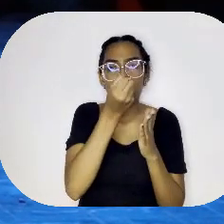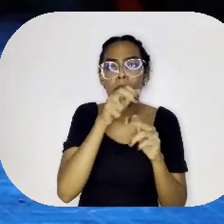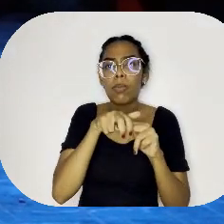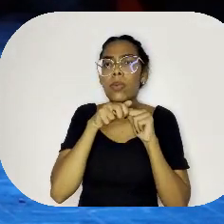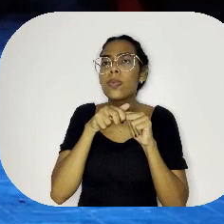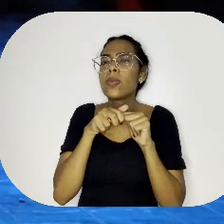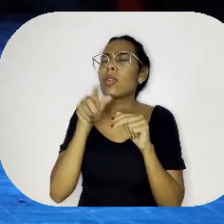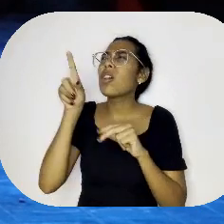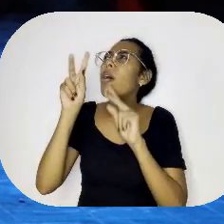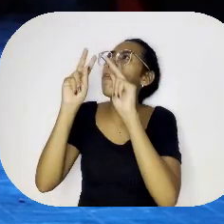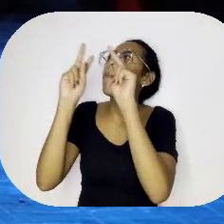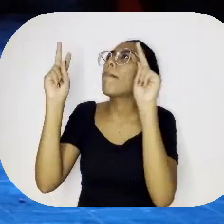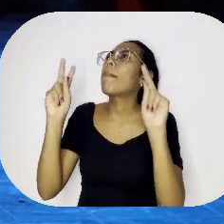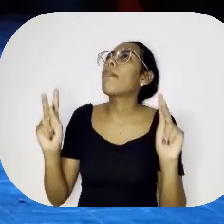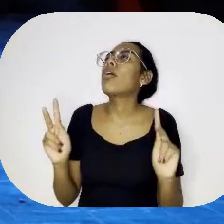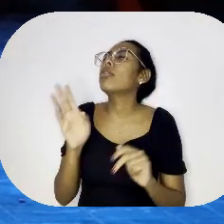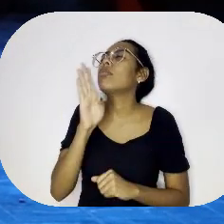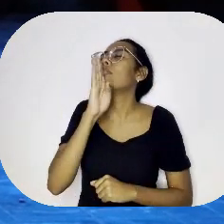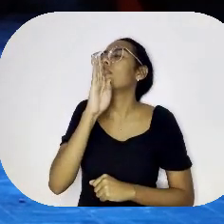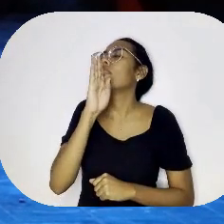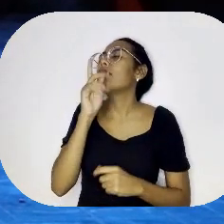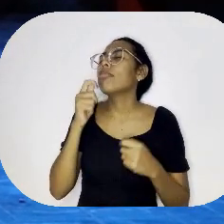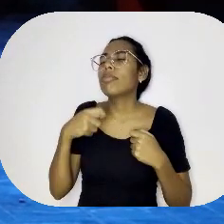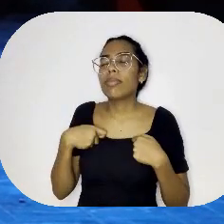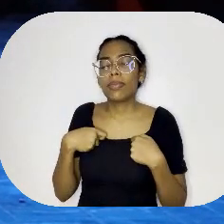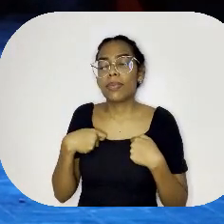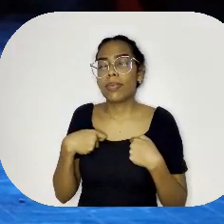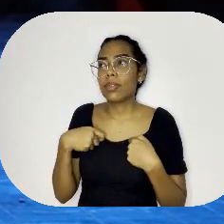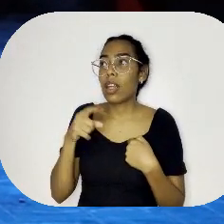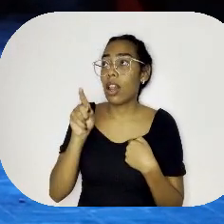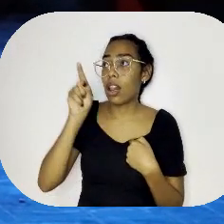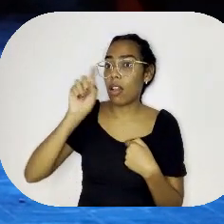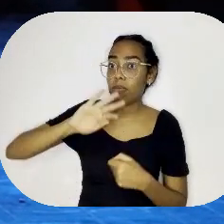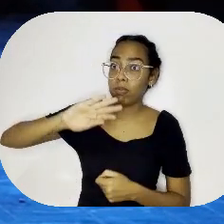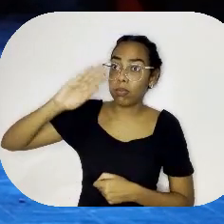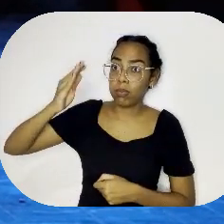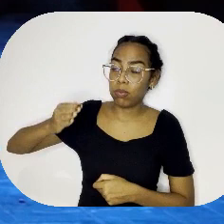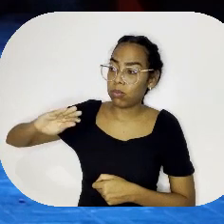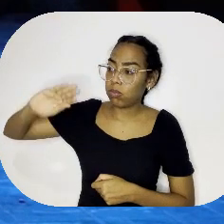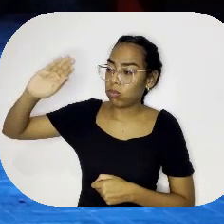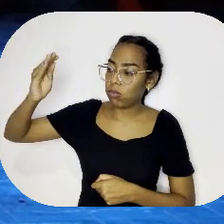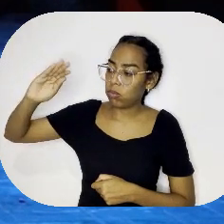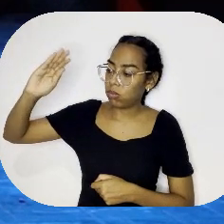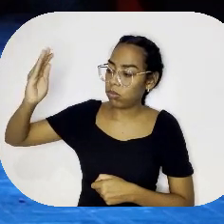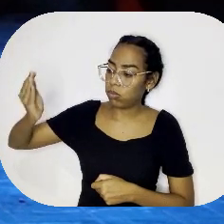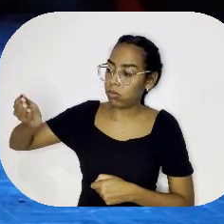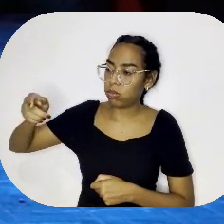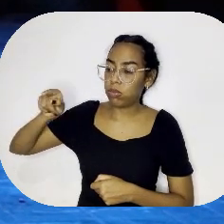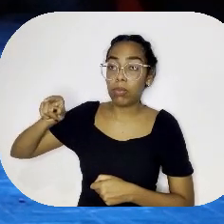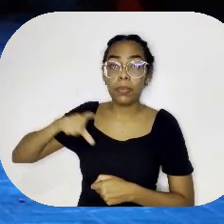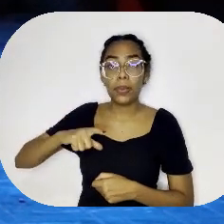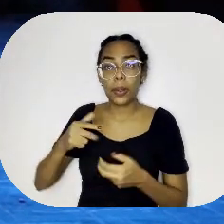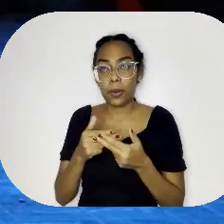paz austera. Solução dos altos céus radiantes. Finas flores